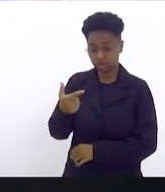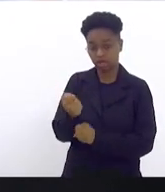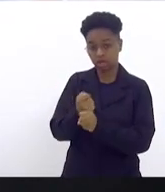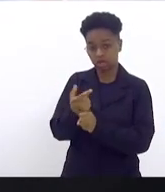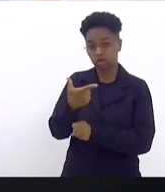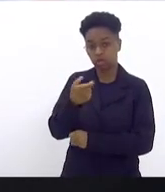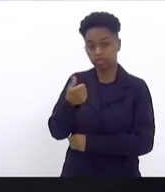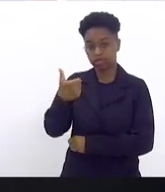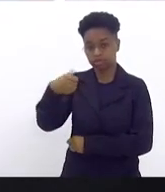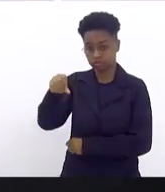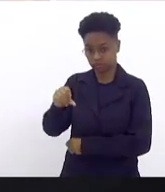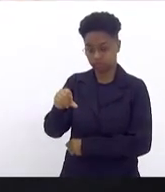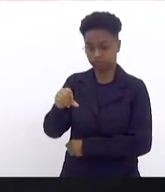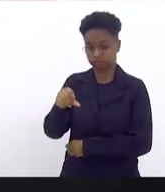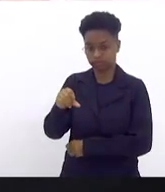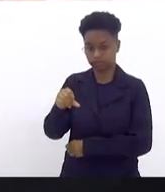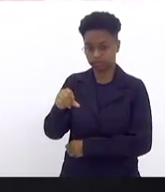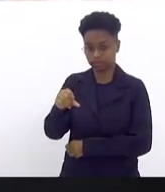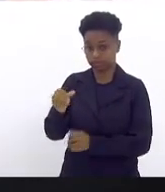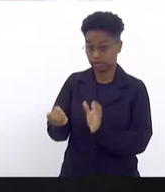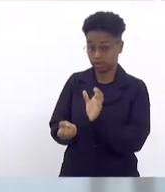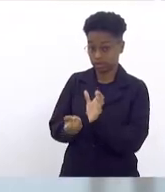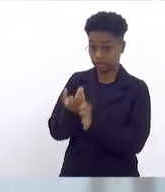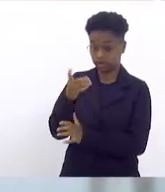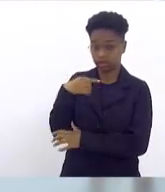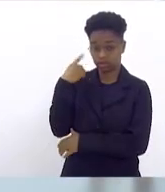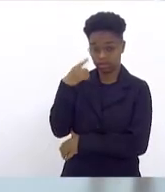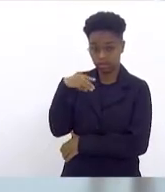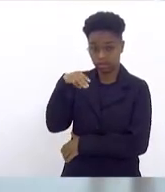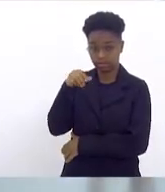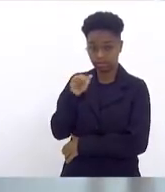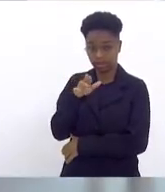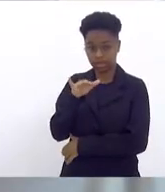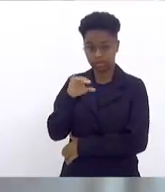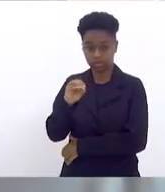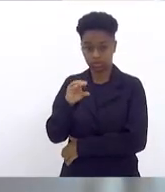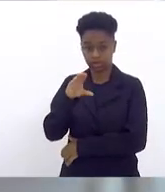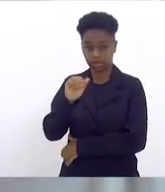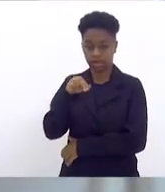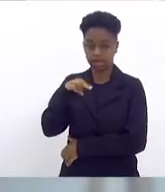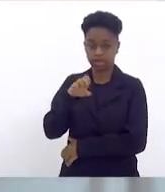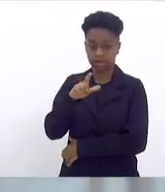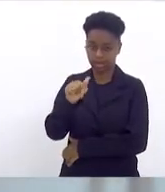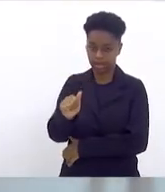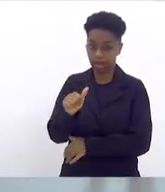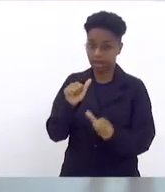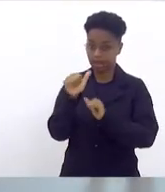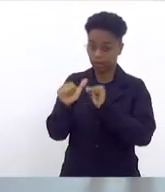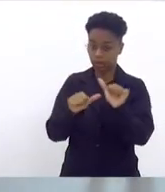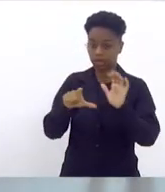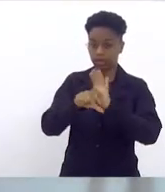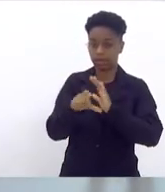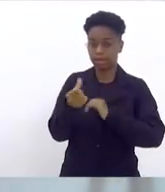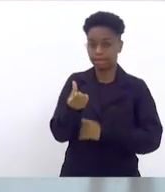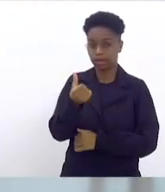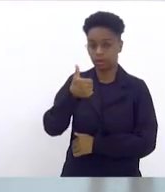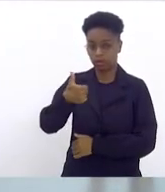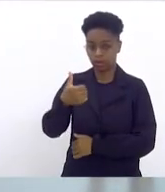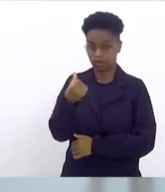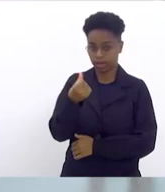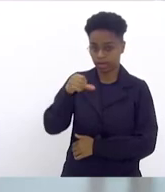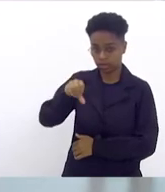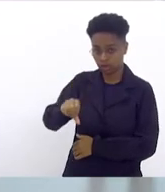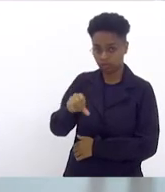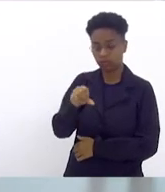de 2019, de autoria do deputado Márcio Canella. Altera a Lei 6169, de